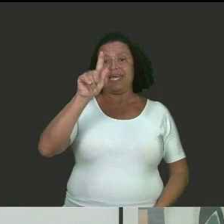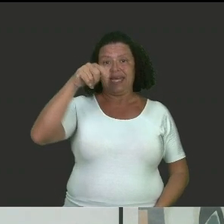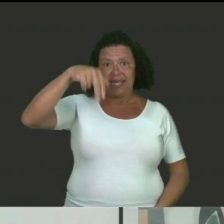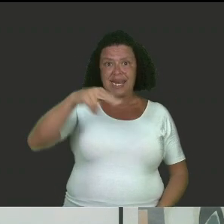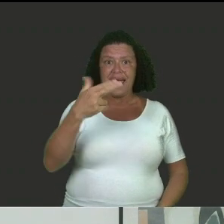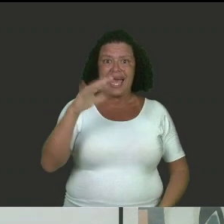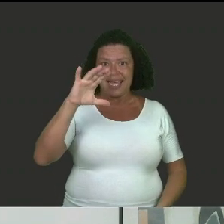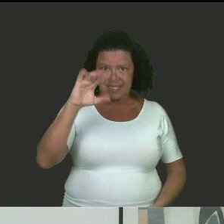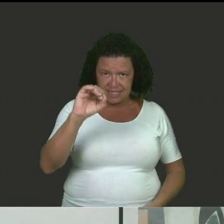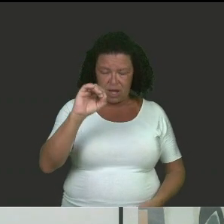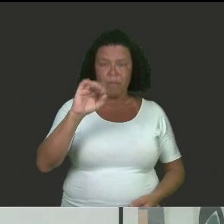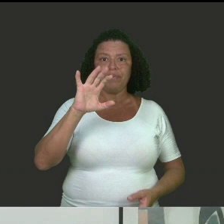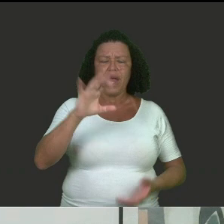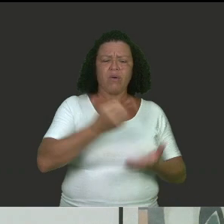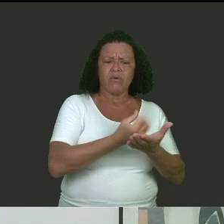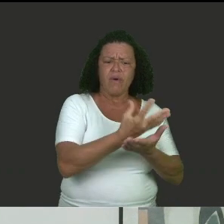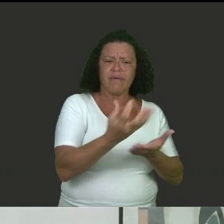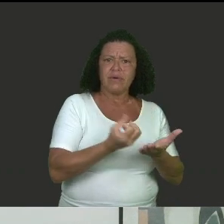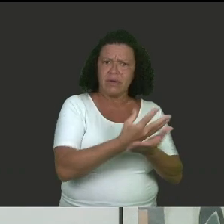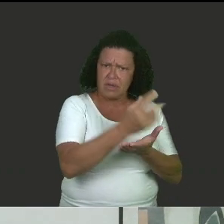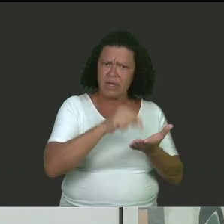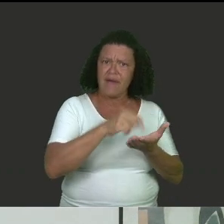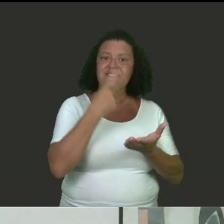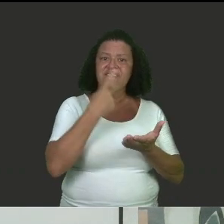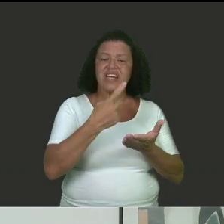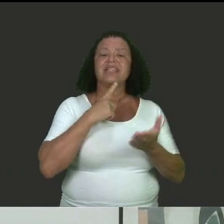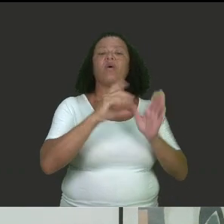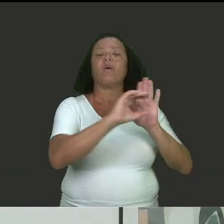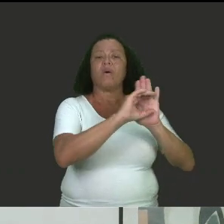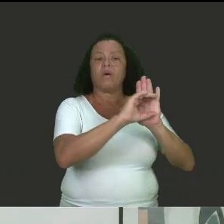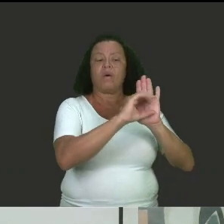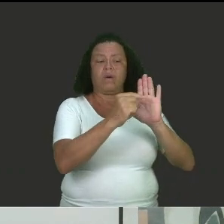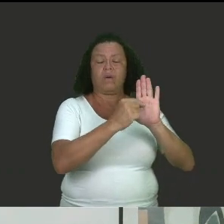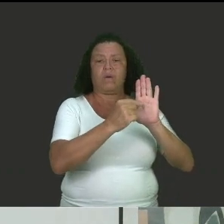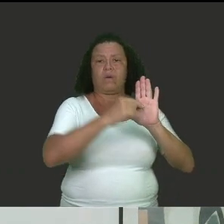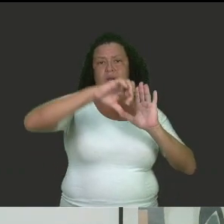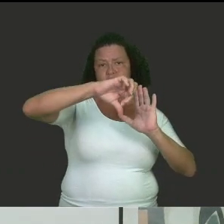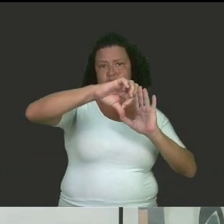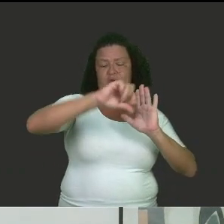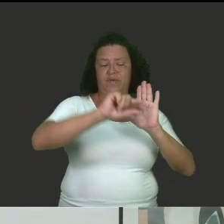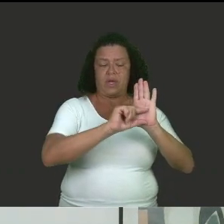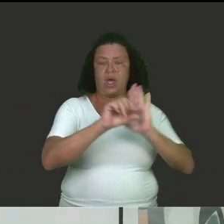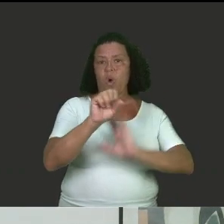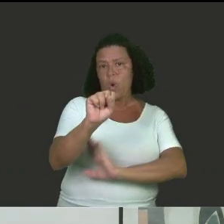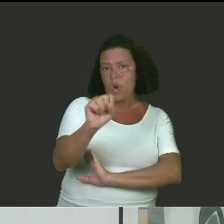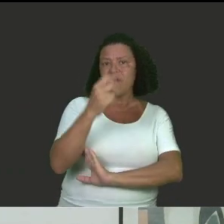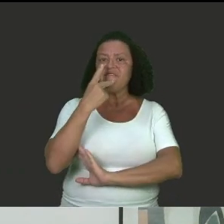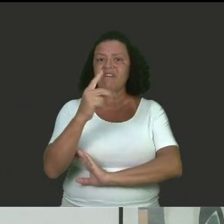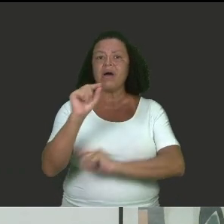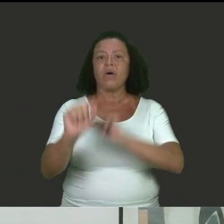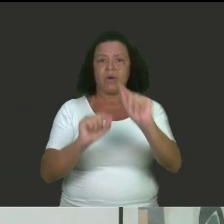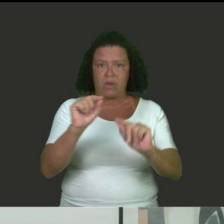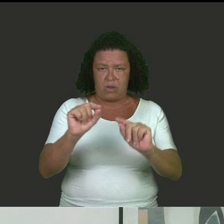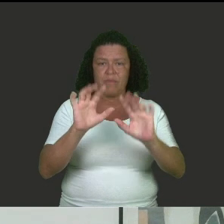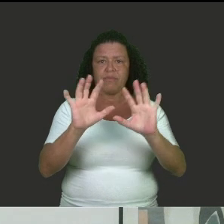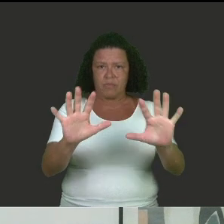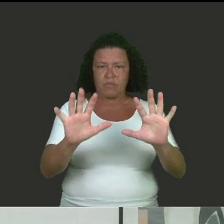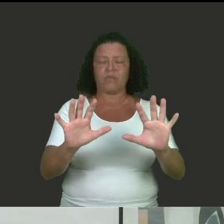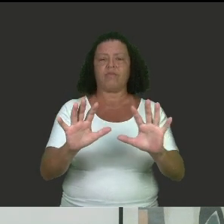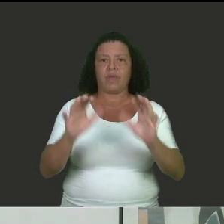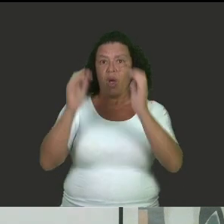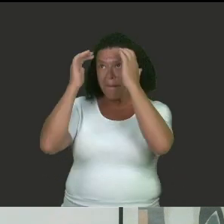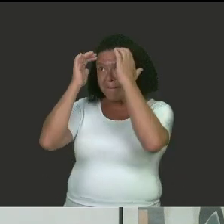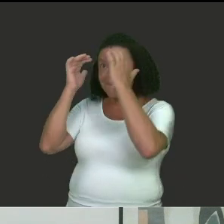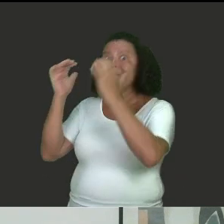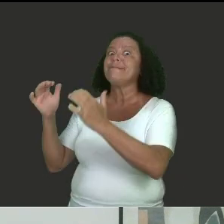O Evangelho segundo o Espiritismo tem um capítulo, que é o capítulo 9, o item 8, que trata sobre obediência